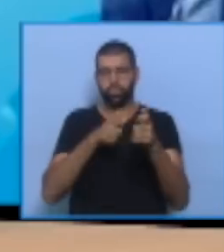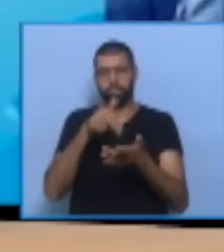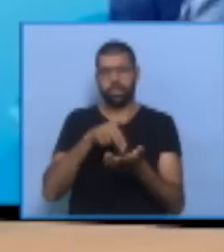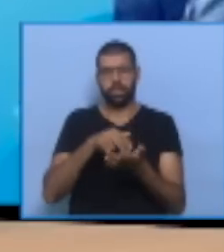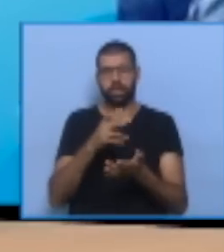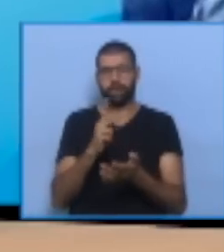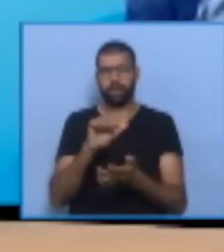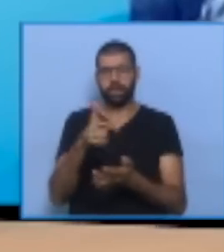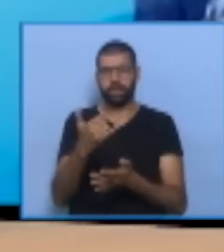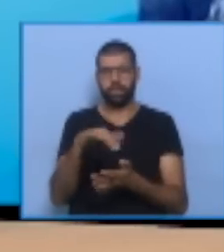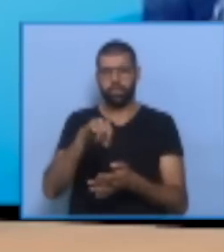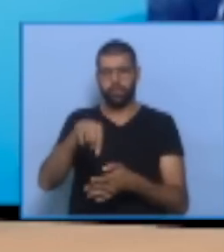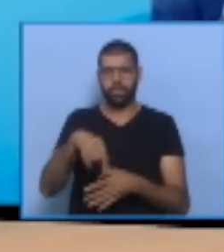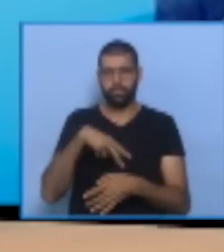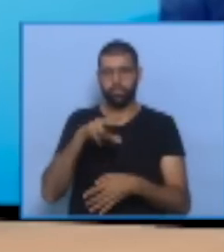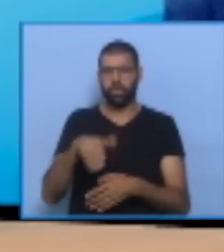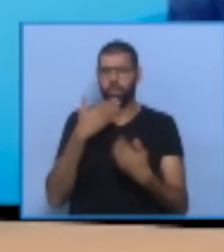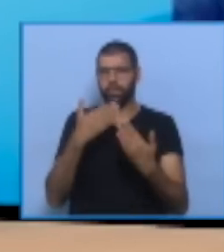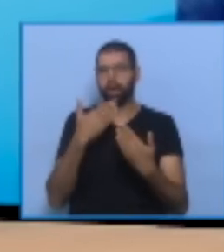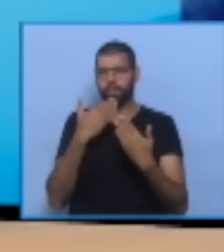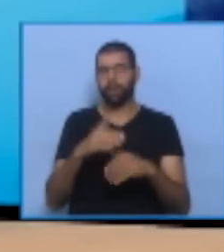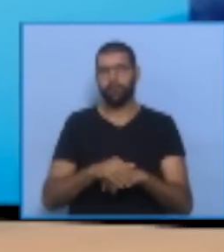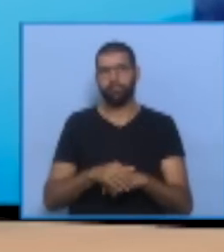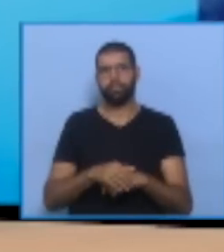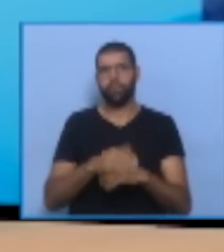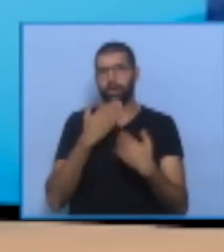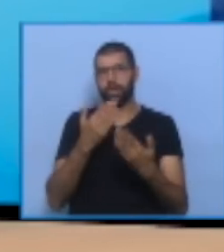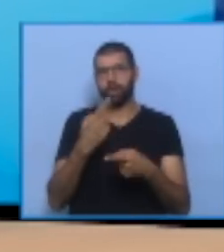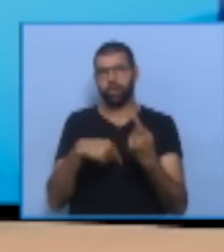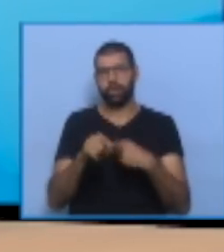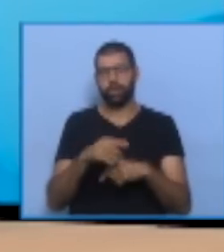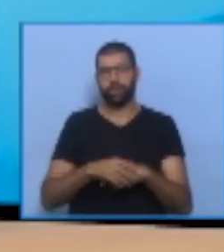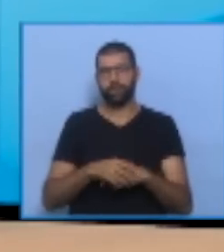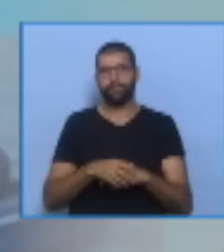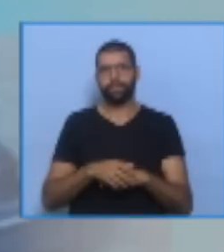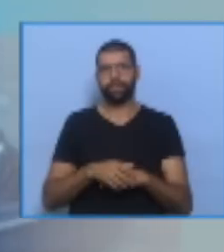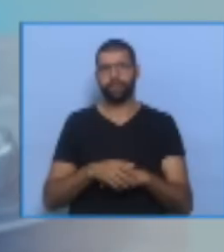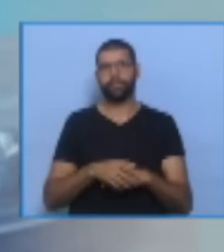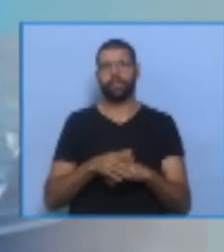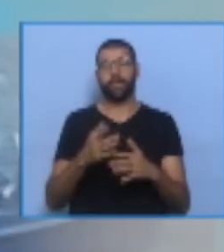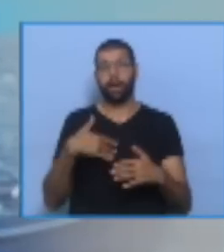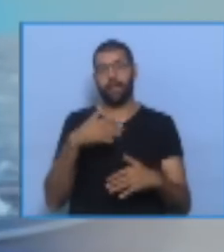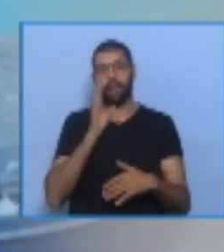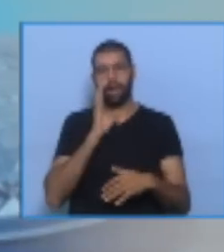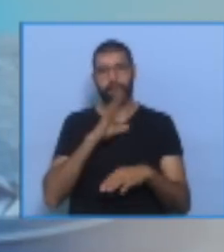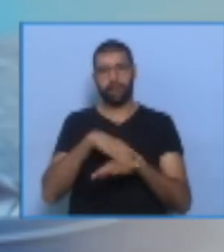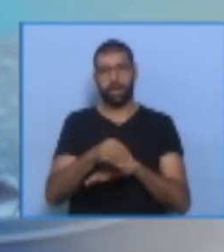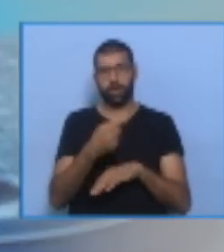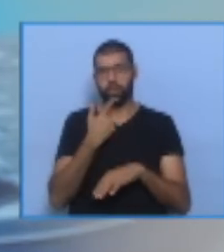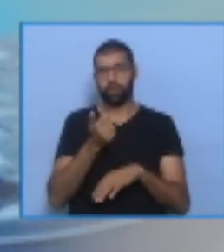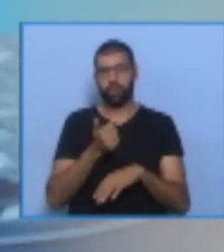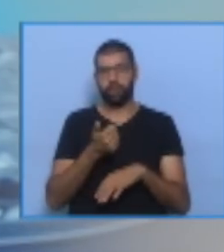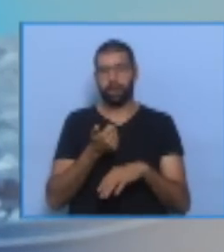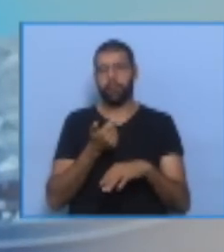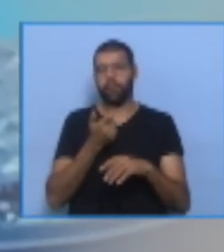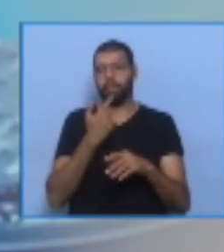nosso país, em Portugal. Obrigado pela sua presença aqui entre nós. Também convidado. Muito bem, mais logo não perca então a edição a rádio